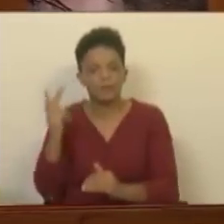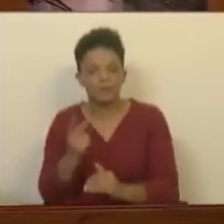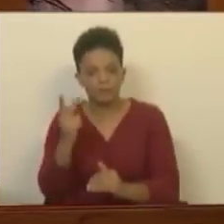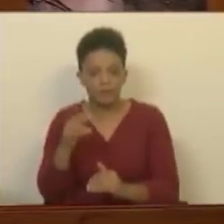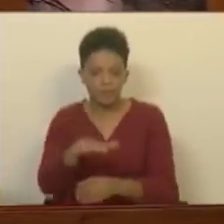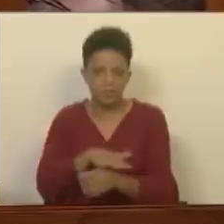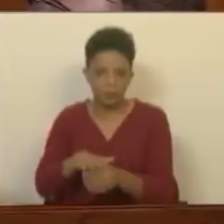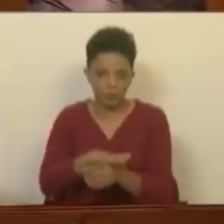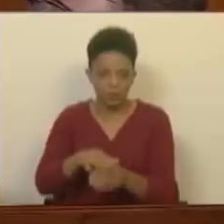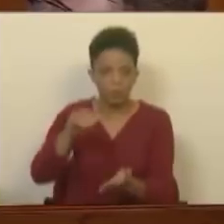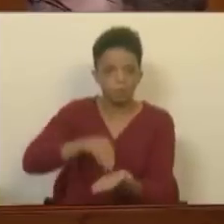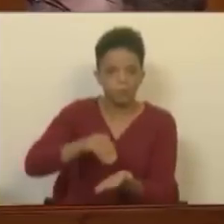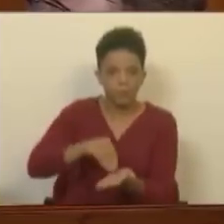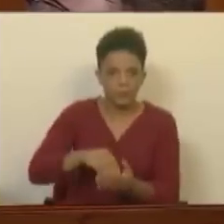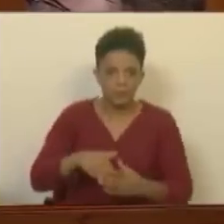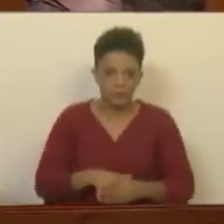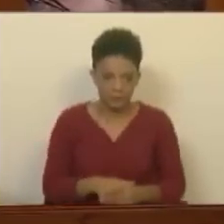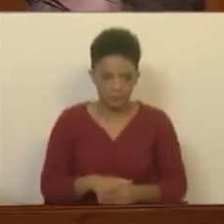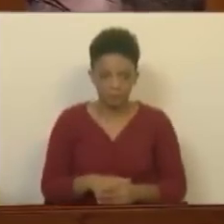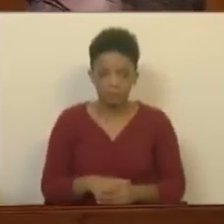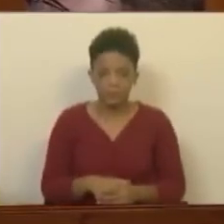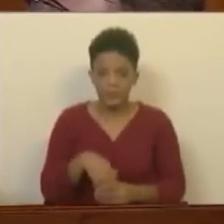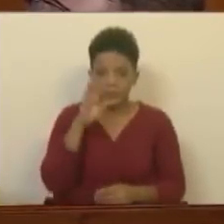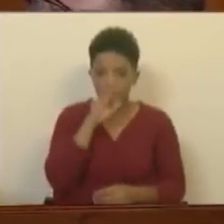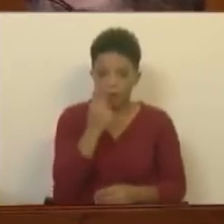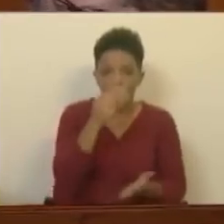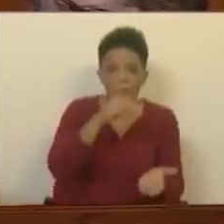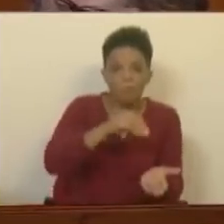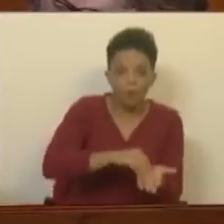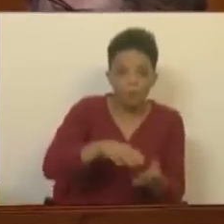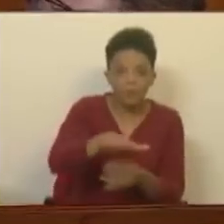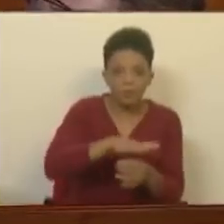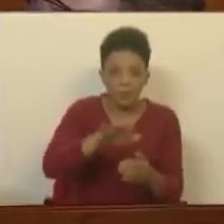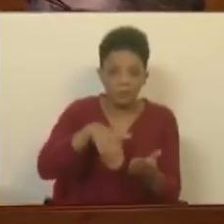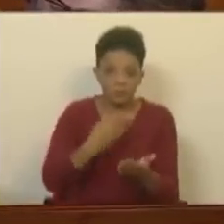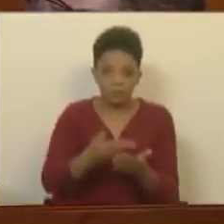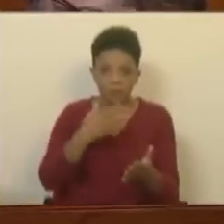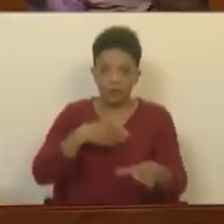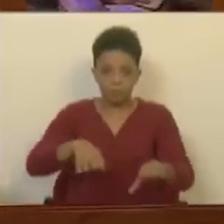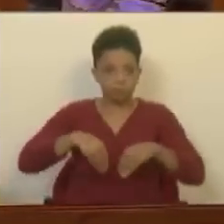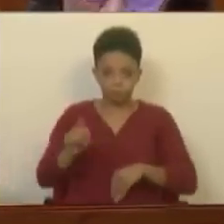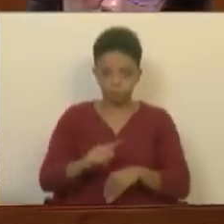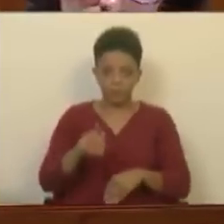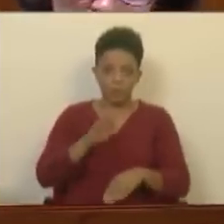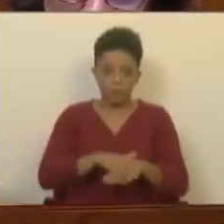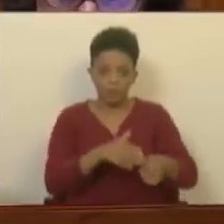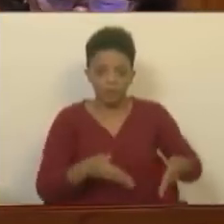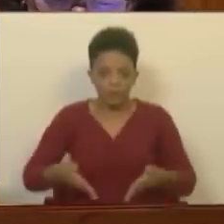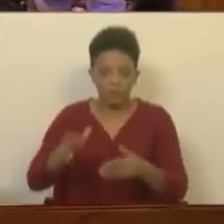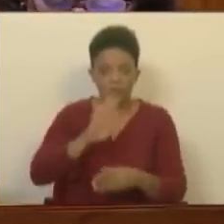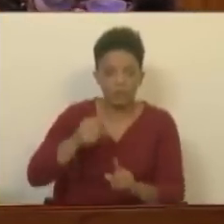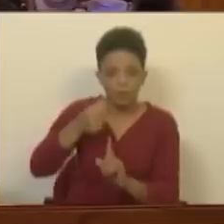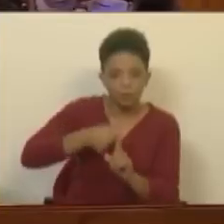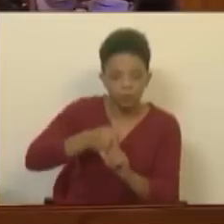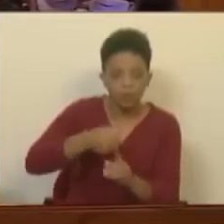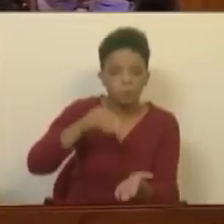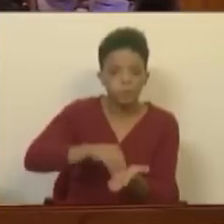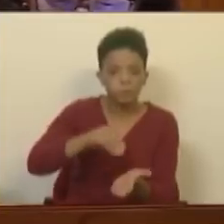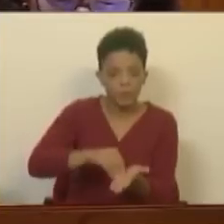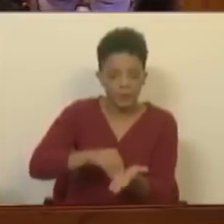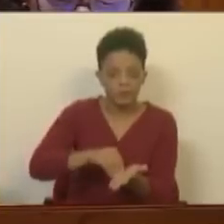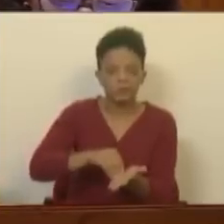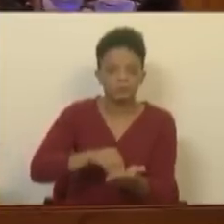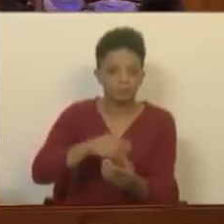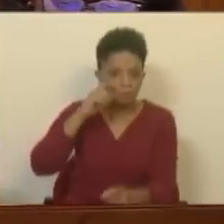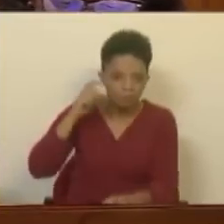nessa situação de pobreza basta haver um pobre para que a situação seja intolerável por isso a estratégia Nacional de combate à pobreza tem